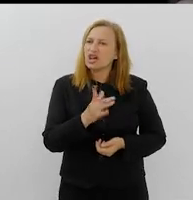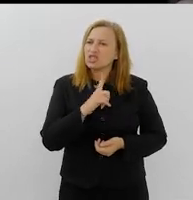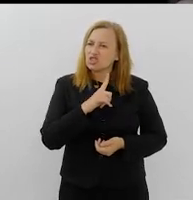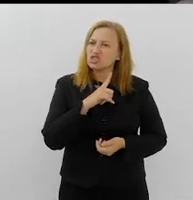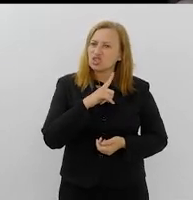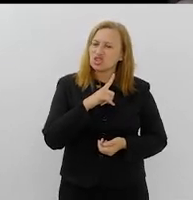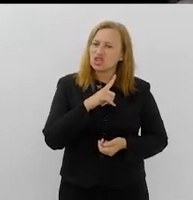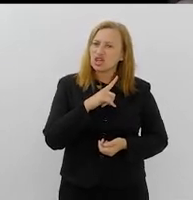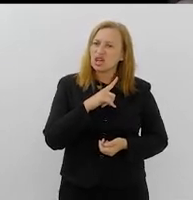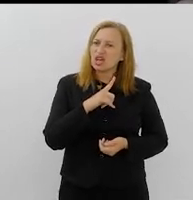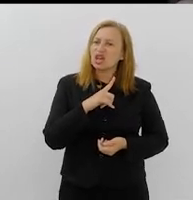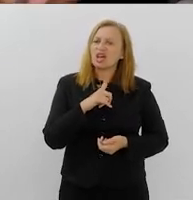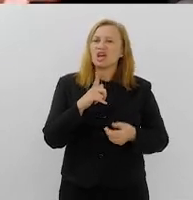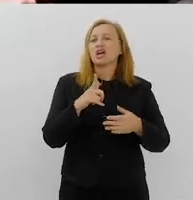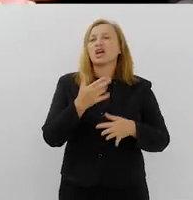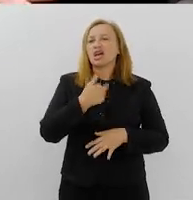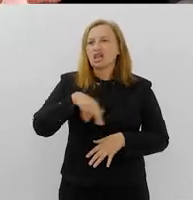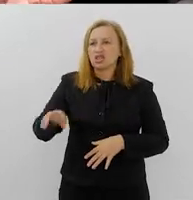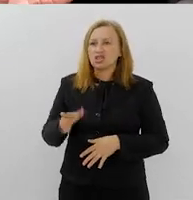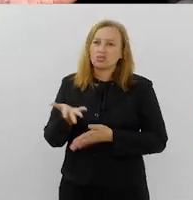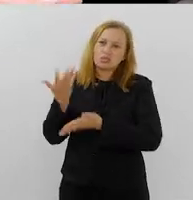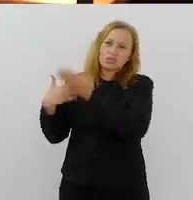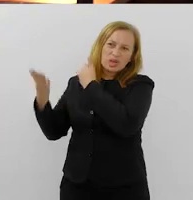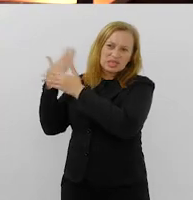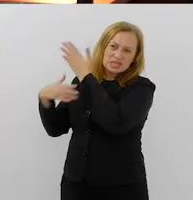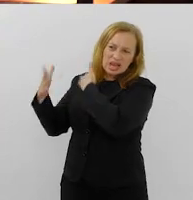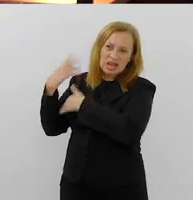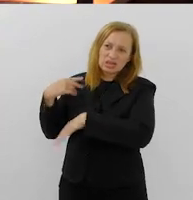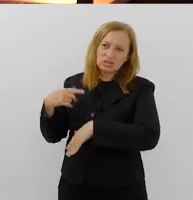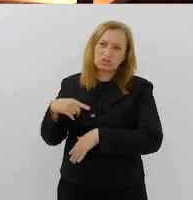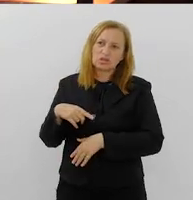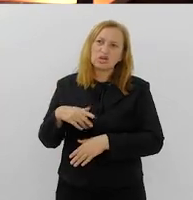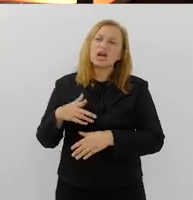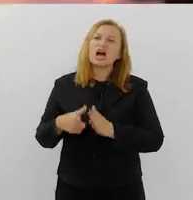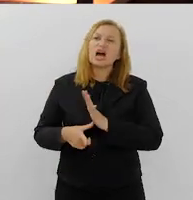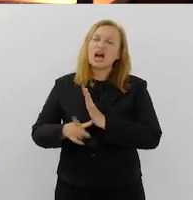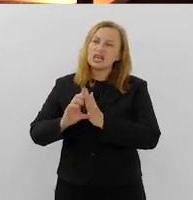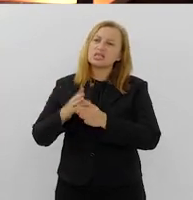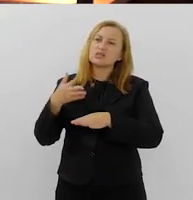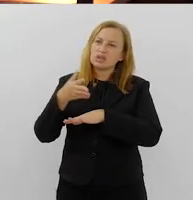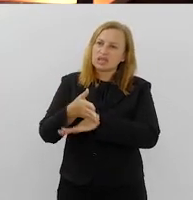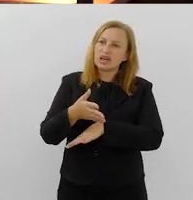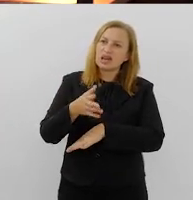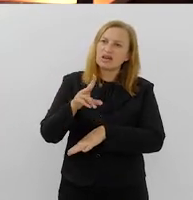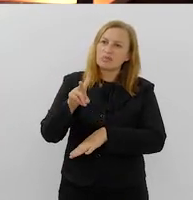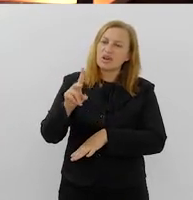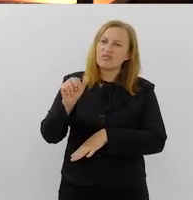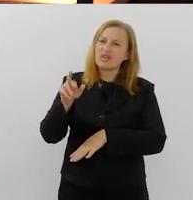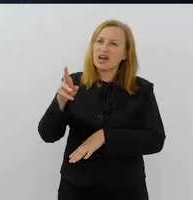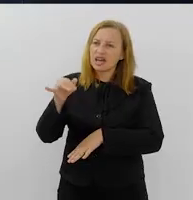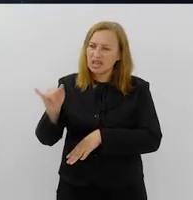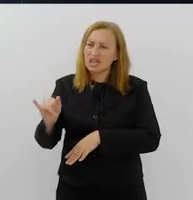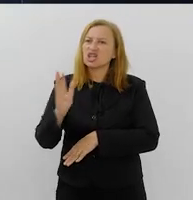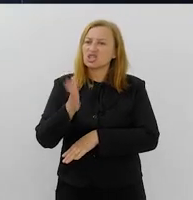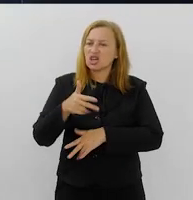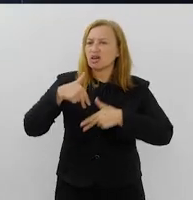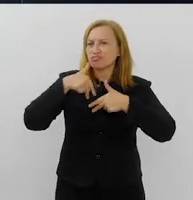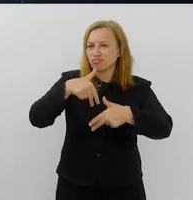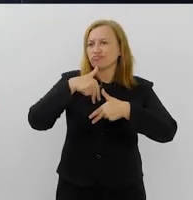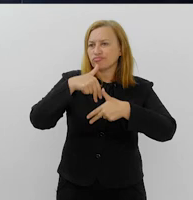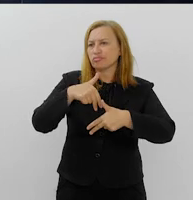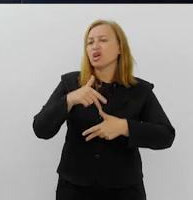já tinha a sua religião, você já praticava a Já. religião? Antes de entrar para Varig, eu já era um bandista.